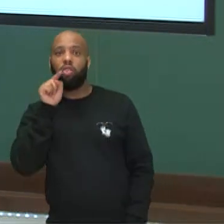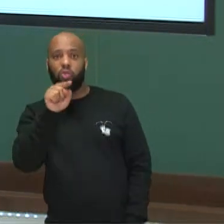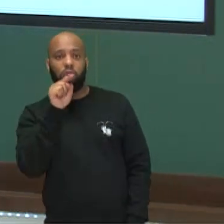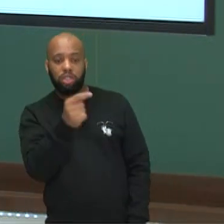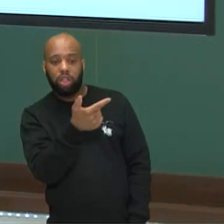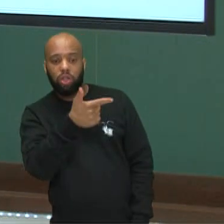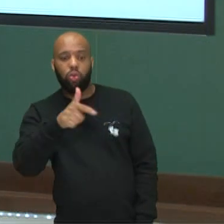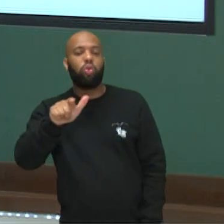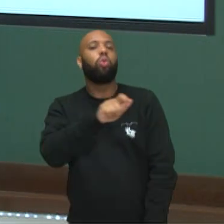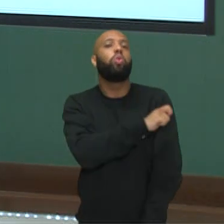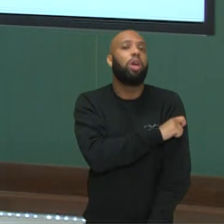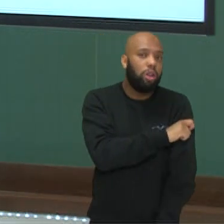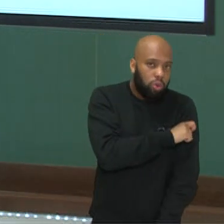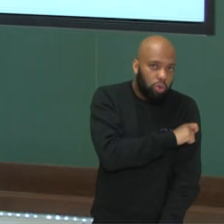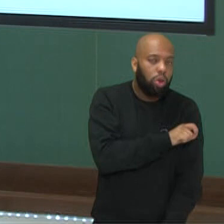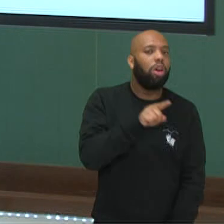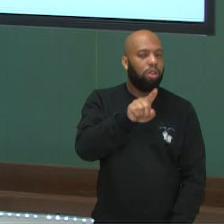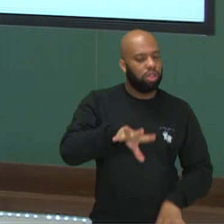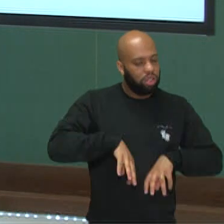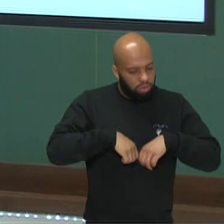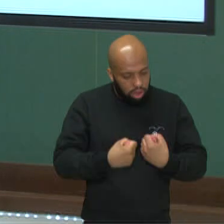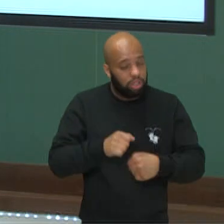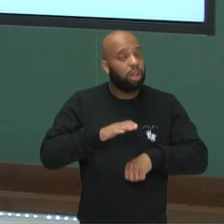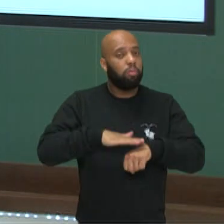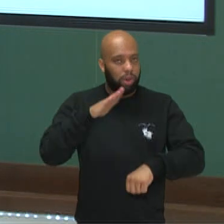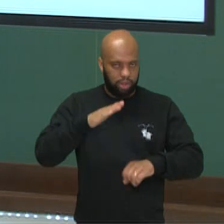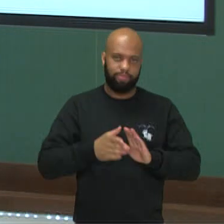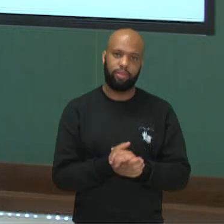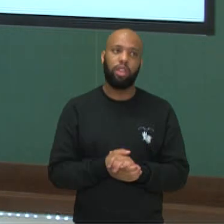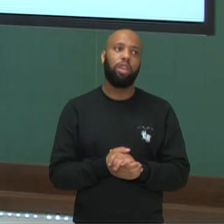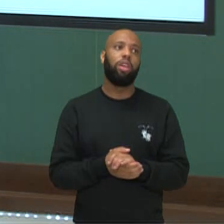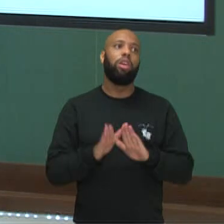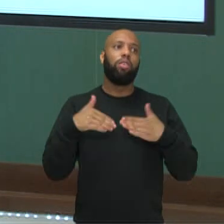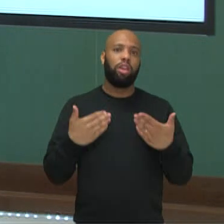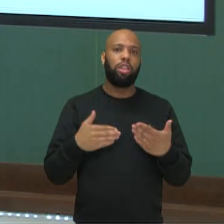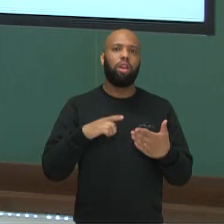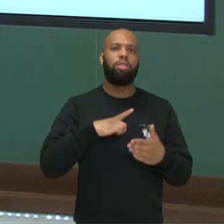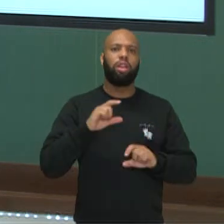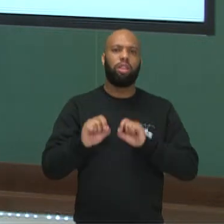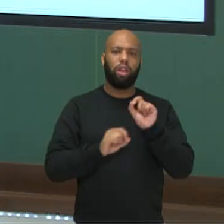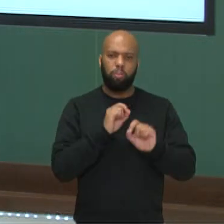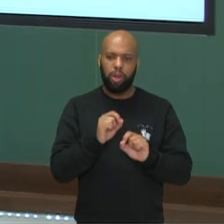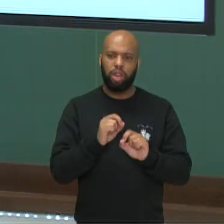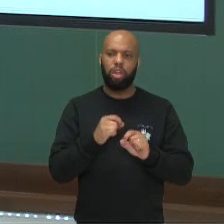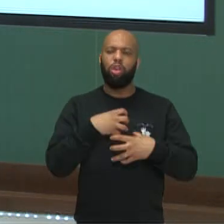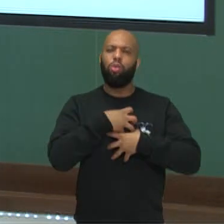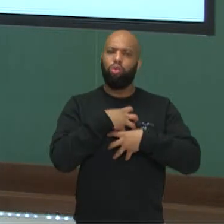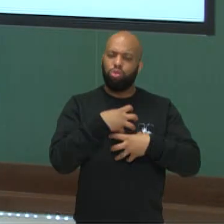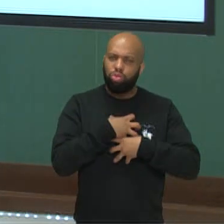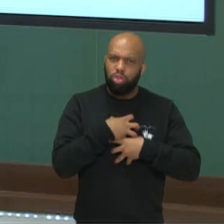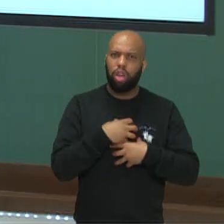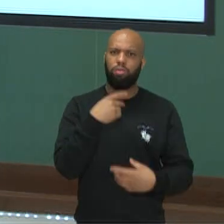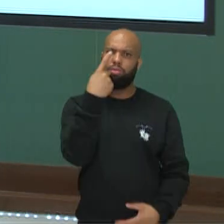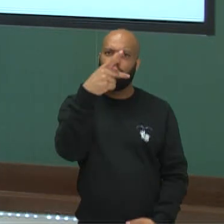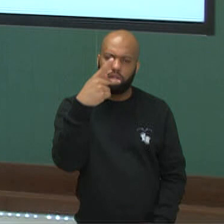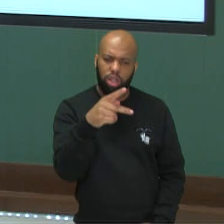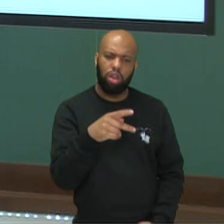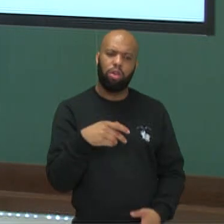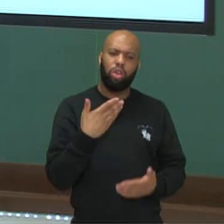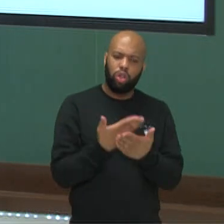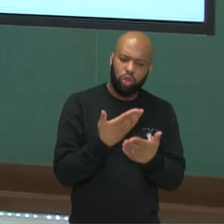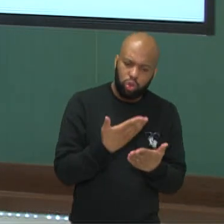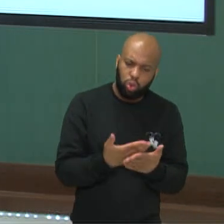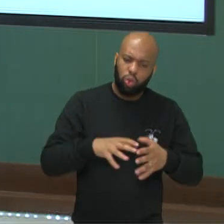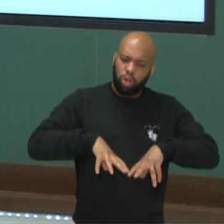dos demais? A dedicação, a disciplina, o quanto você vai ser aplicado